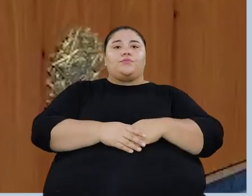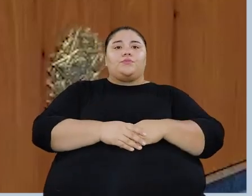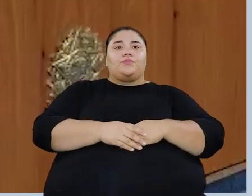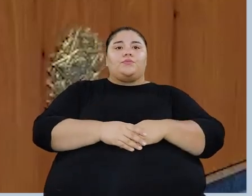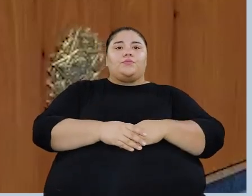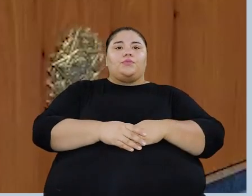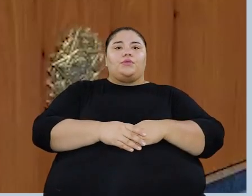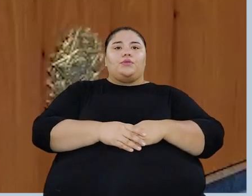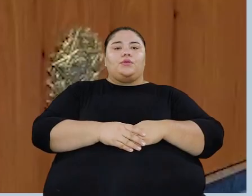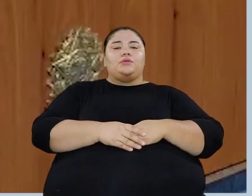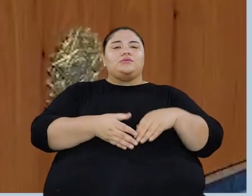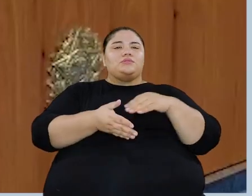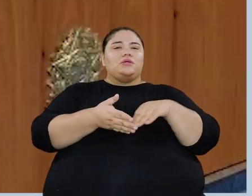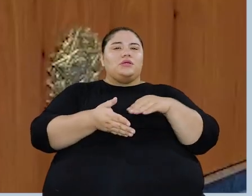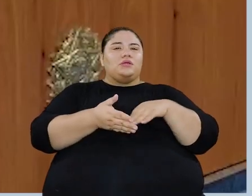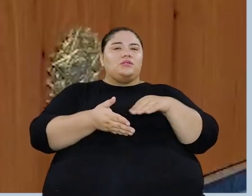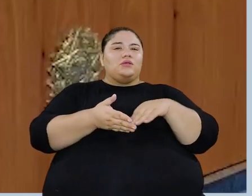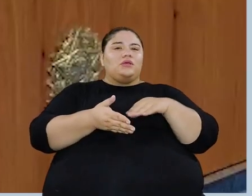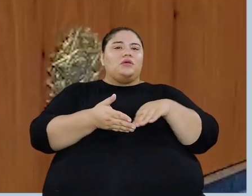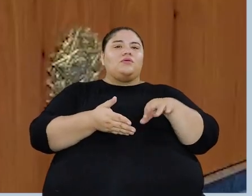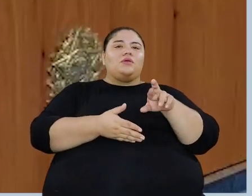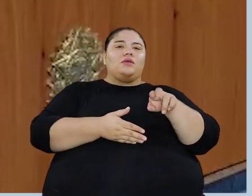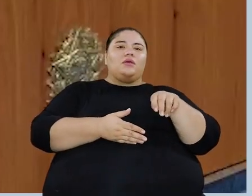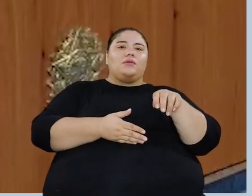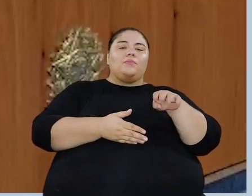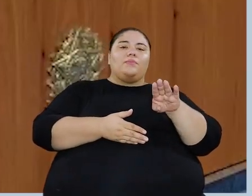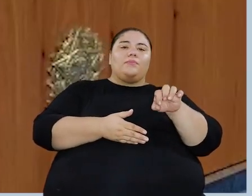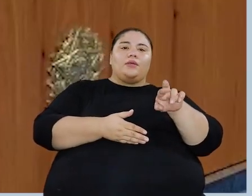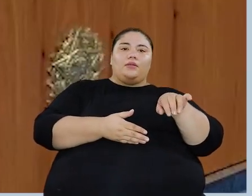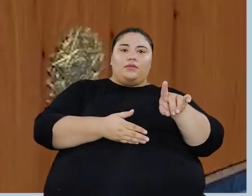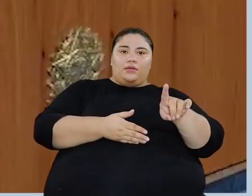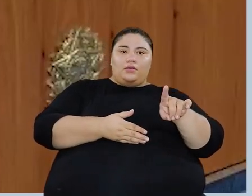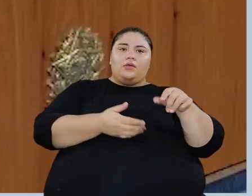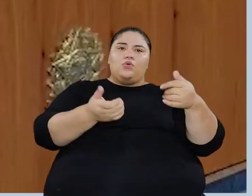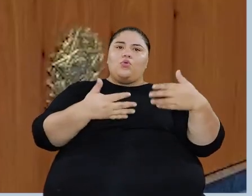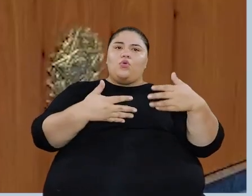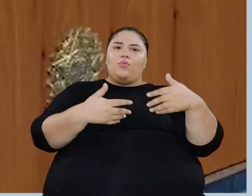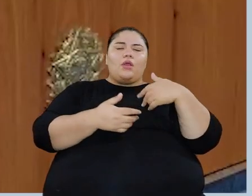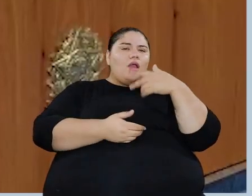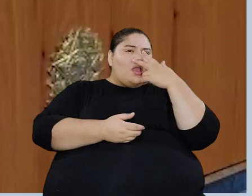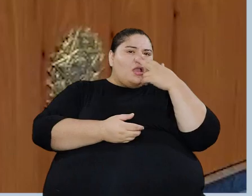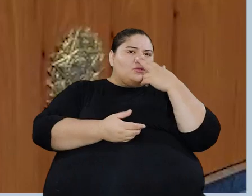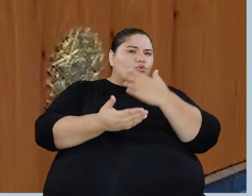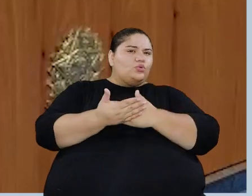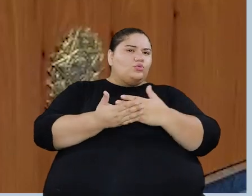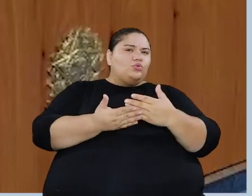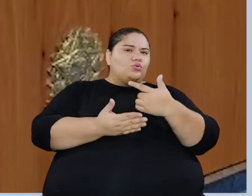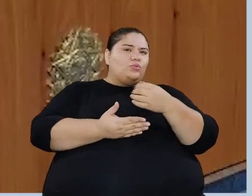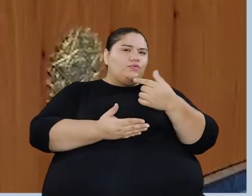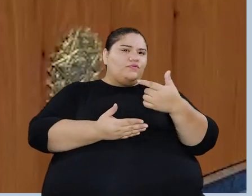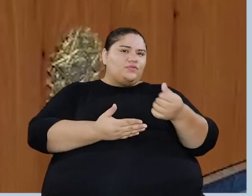Segundo o secretário Bernardo Api, que comentou num seminário, ele acha que não exatamente no início